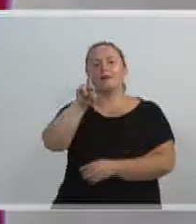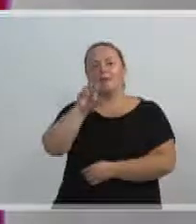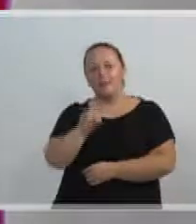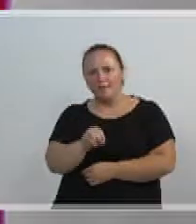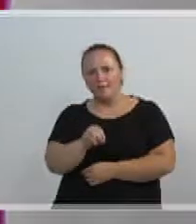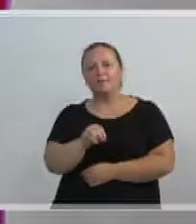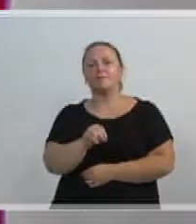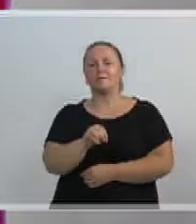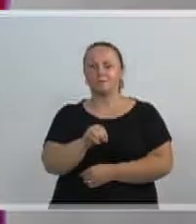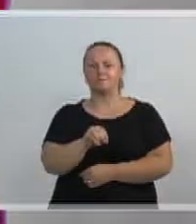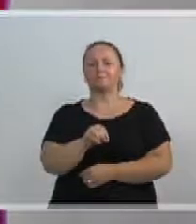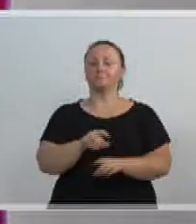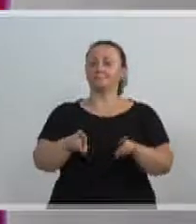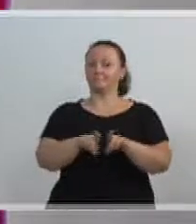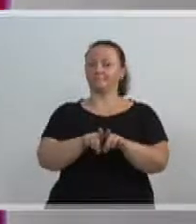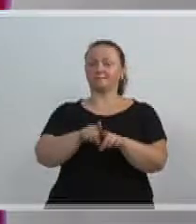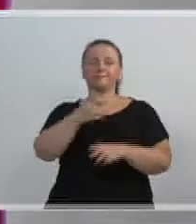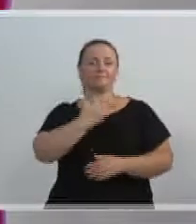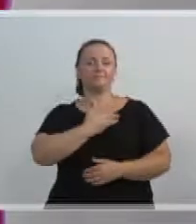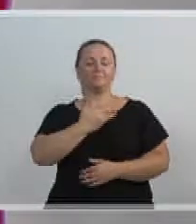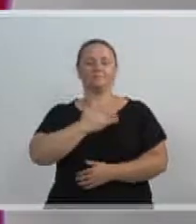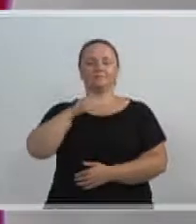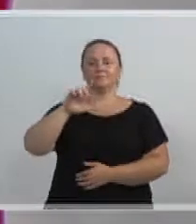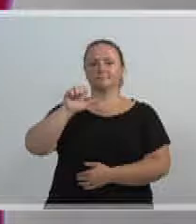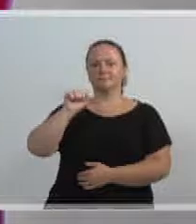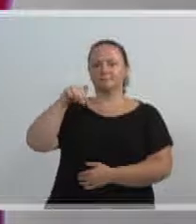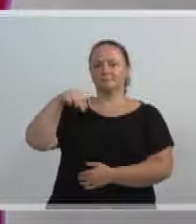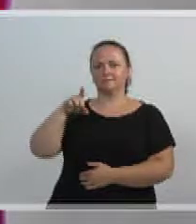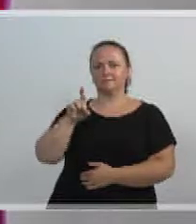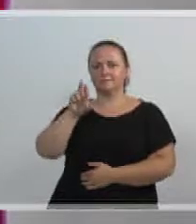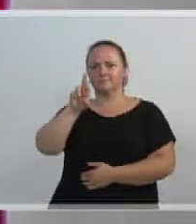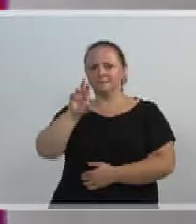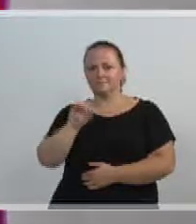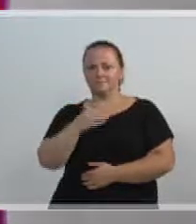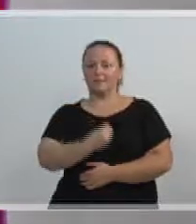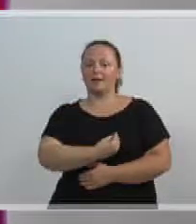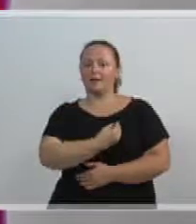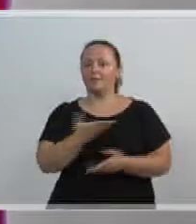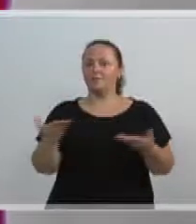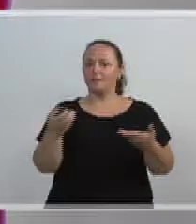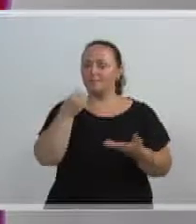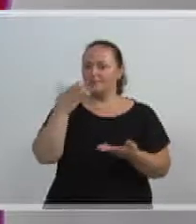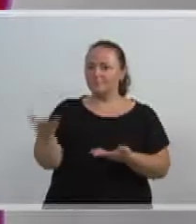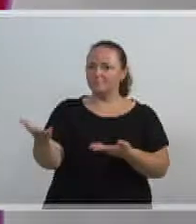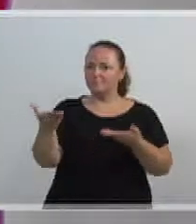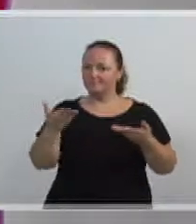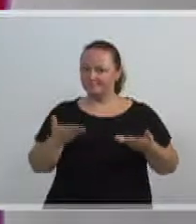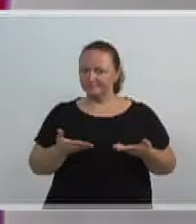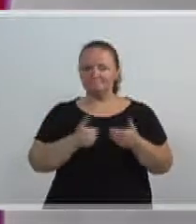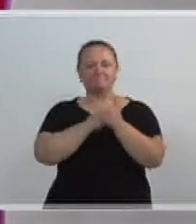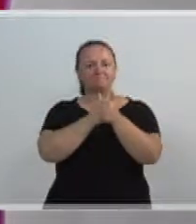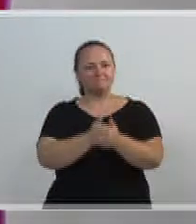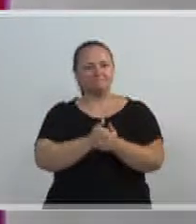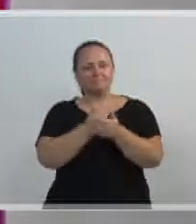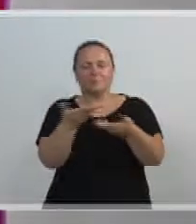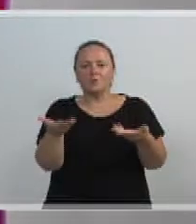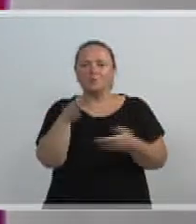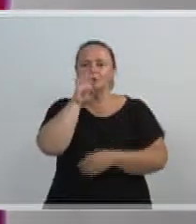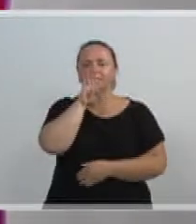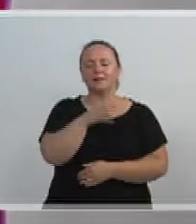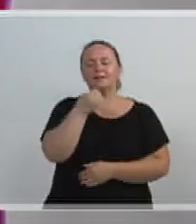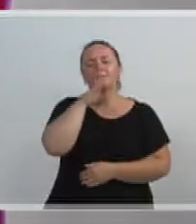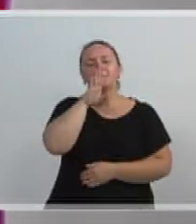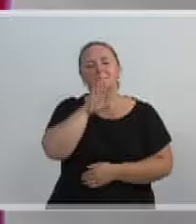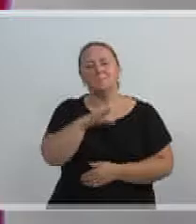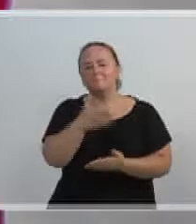e também o nosso amigo Leandro, lá do gabinete do prefeito, que se faz presente aqui. Seja bem-vindo a todos que acompanham aqui nessa tarde, uma muito boa tarde.